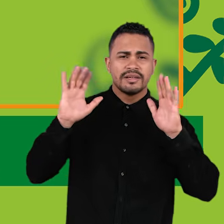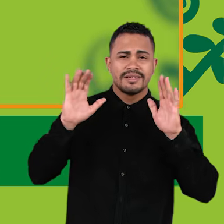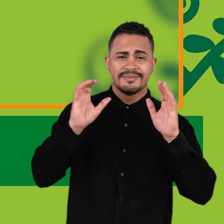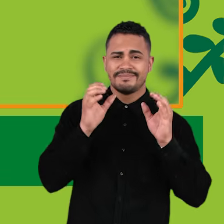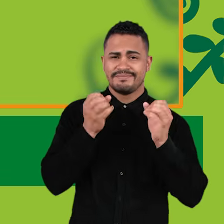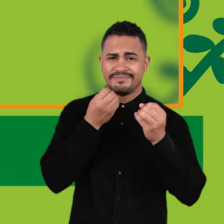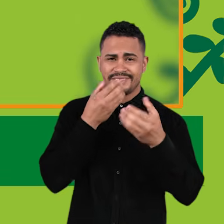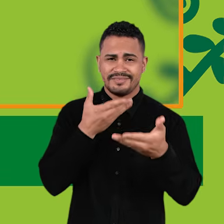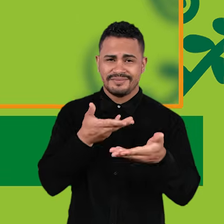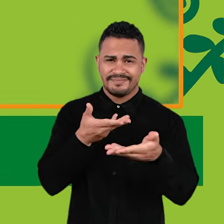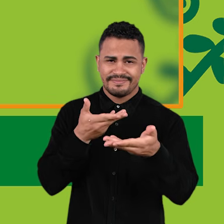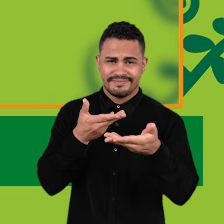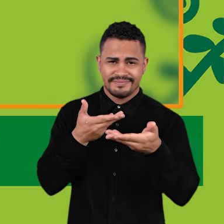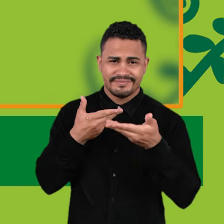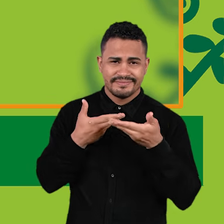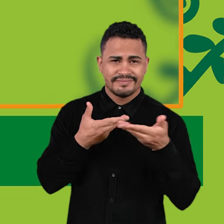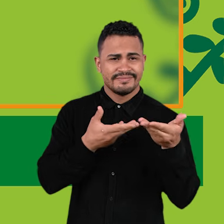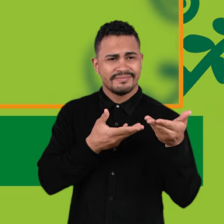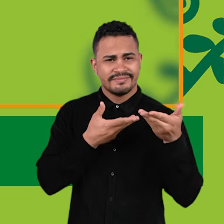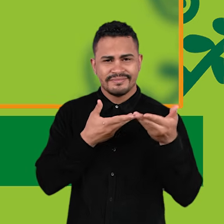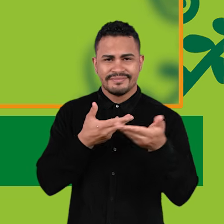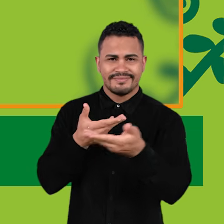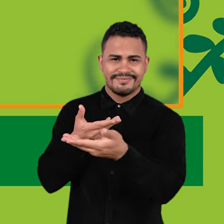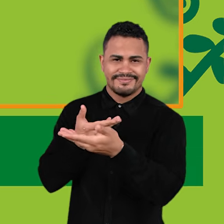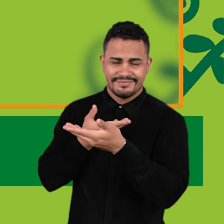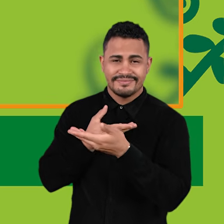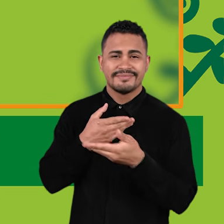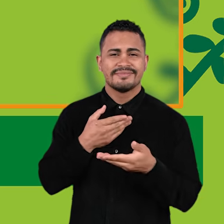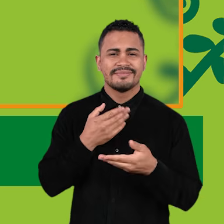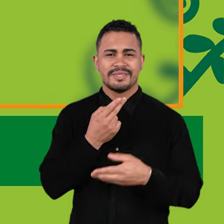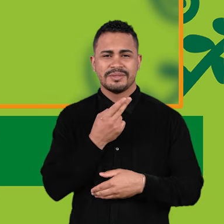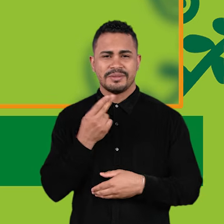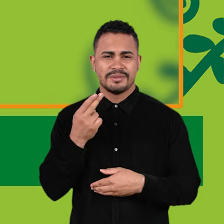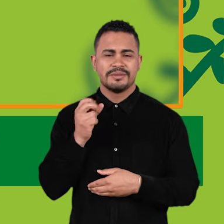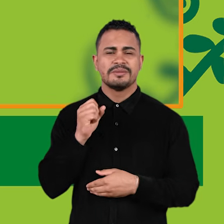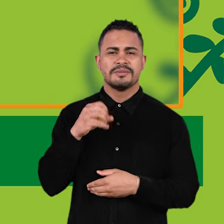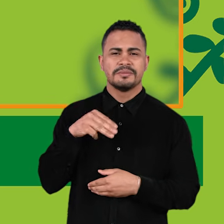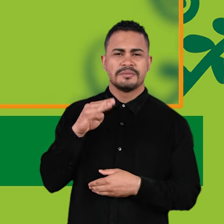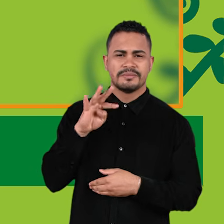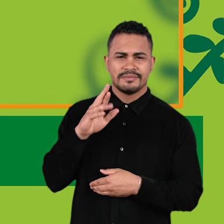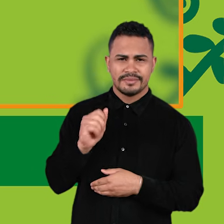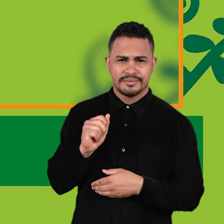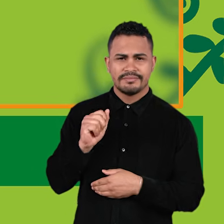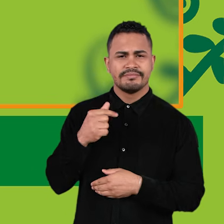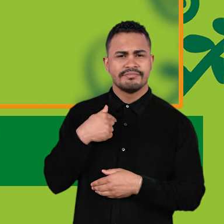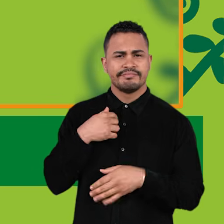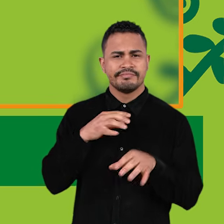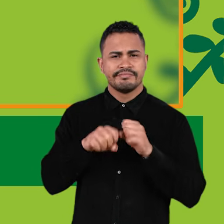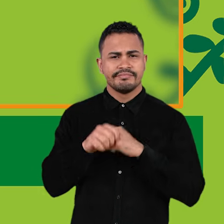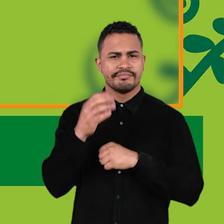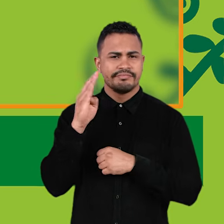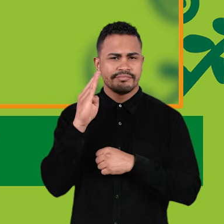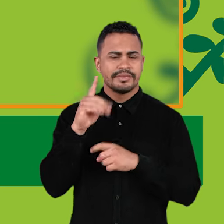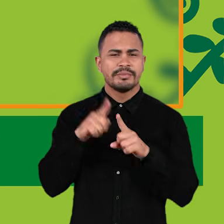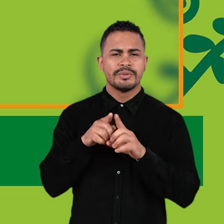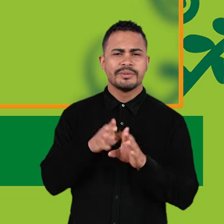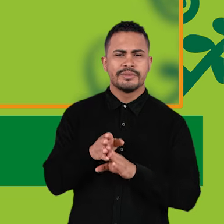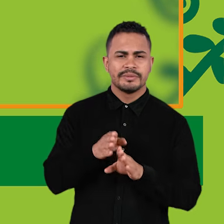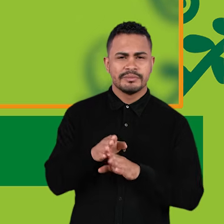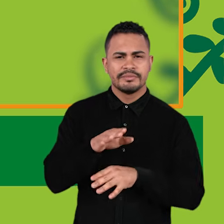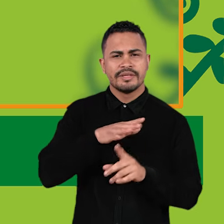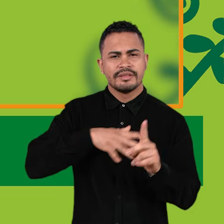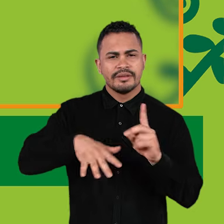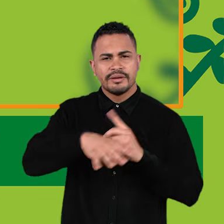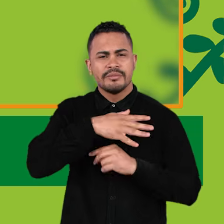Olá pessoal, sejam todos muito bem-vindos, todas muito bem-vindas. Meu nome é Enio Sombra, eu sou biólogo, sou consultor ambiental, sou professor